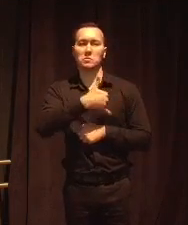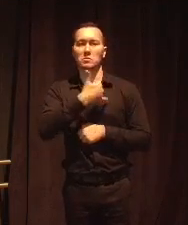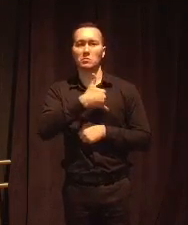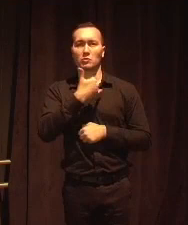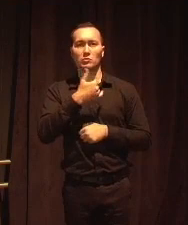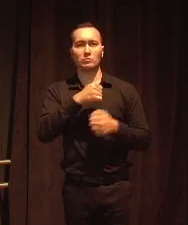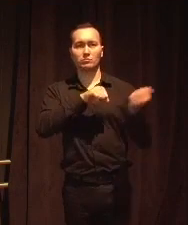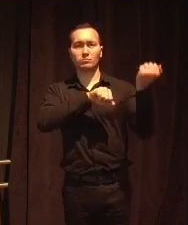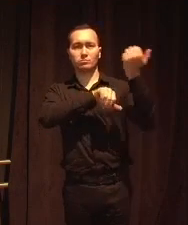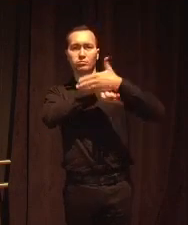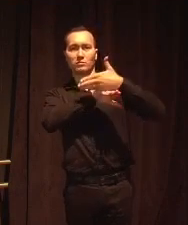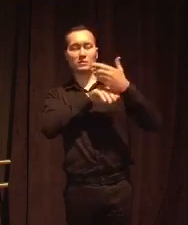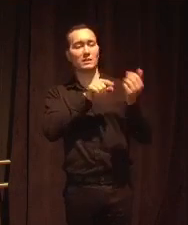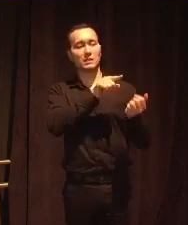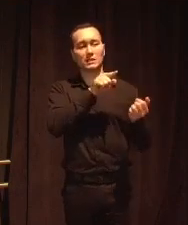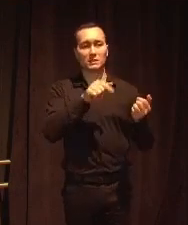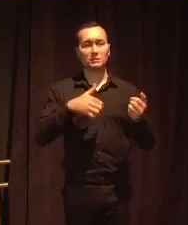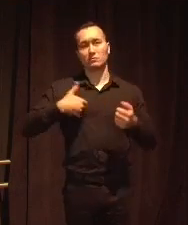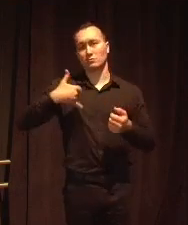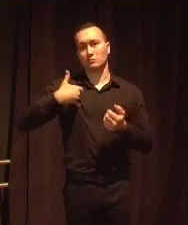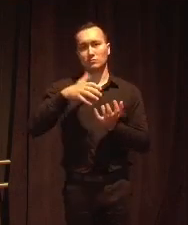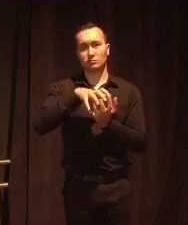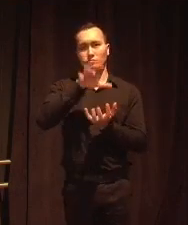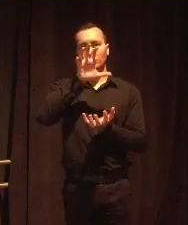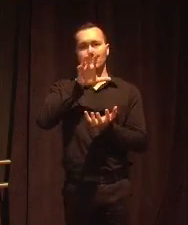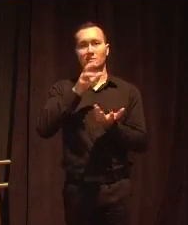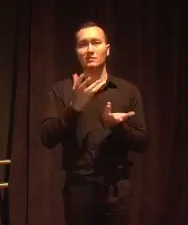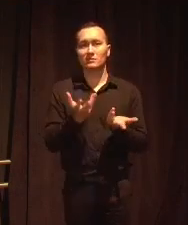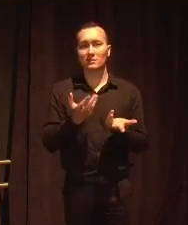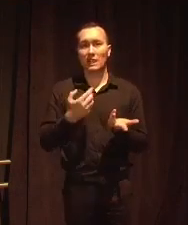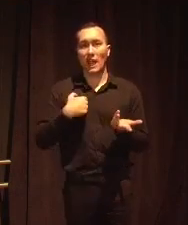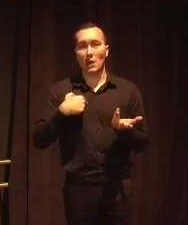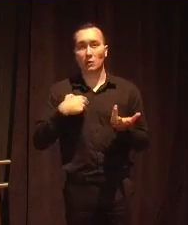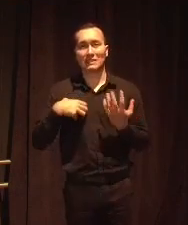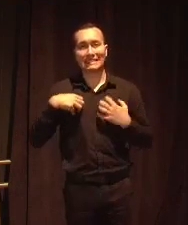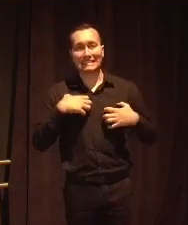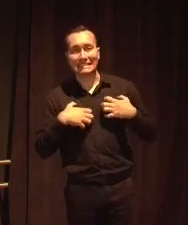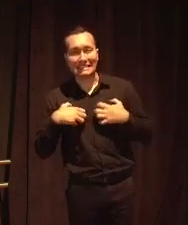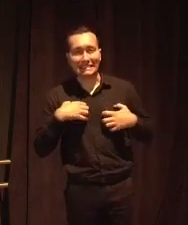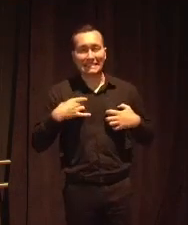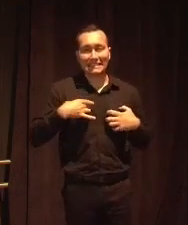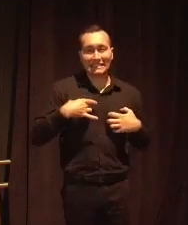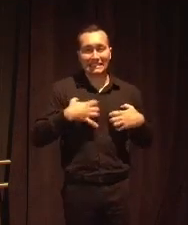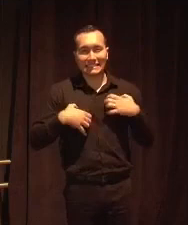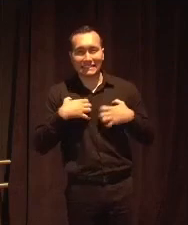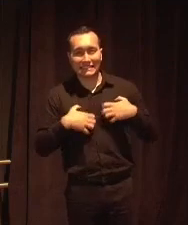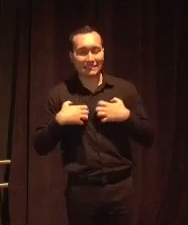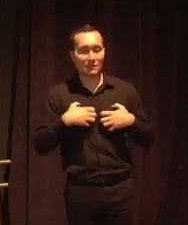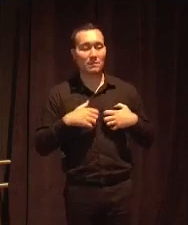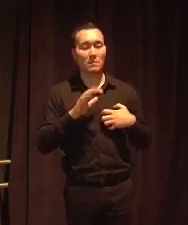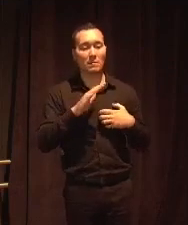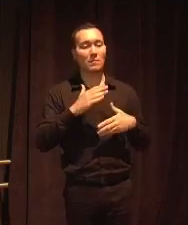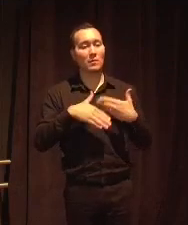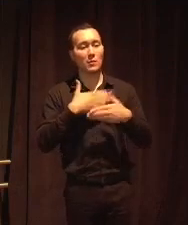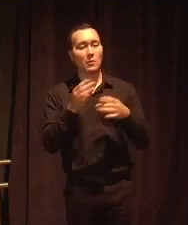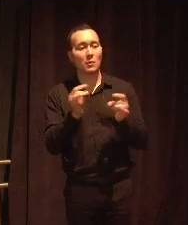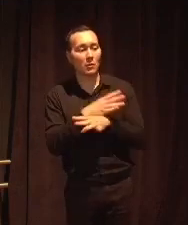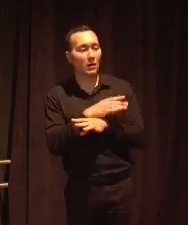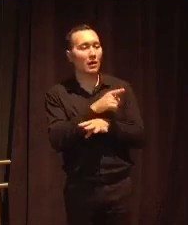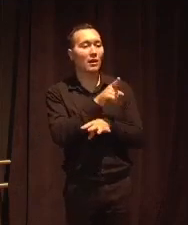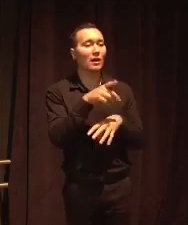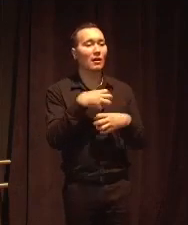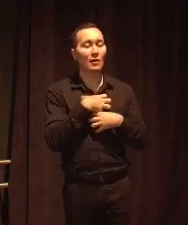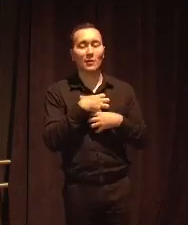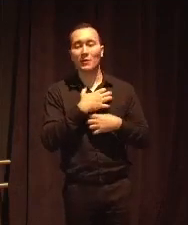Então, ali, sempre com frio na barriga, mas no final era a aula que os alunos mais gostavam, porque era uma coisa